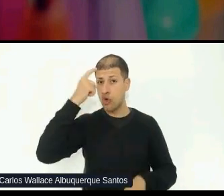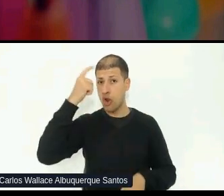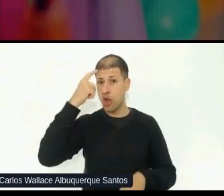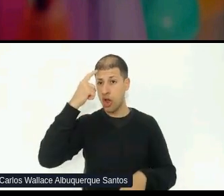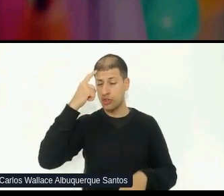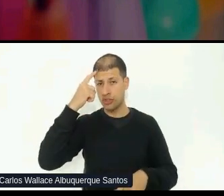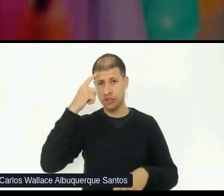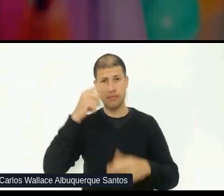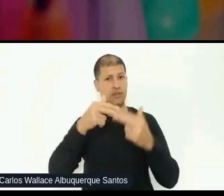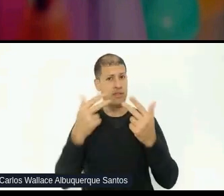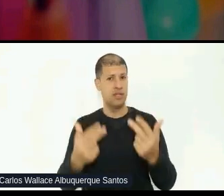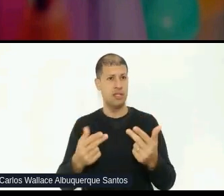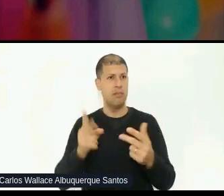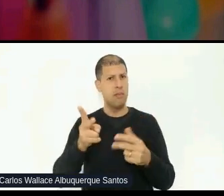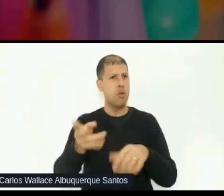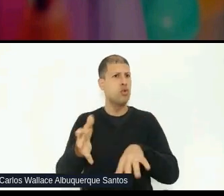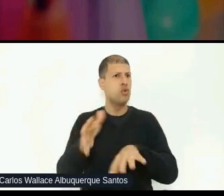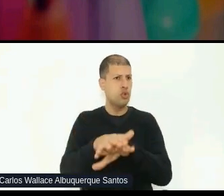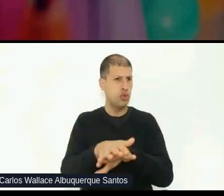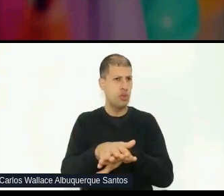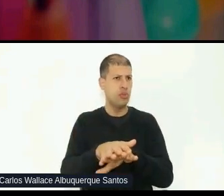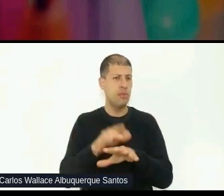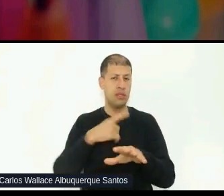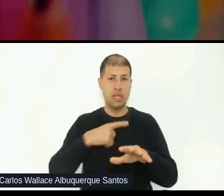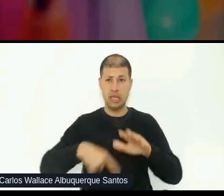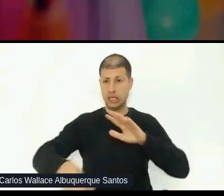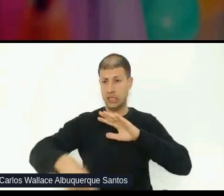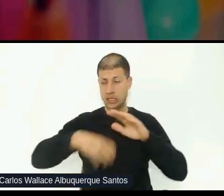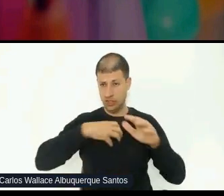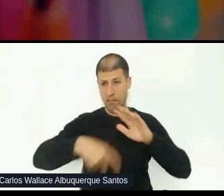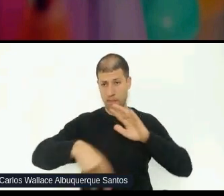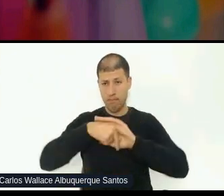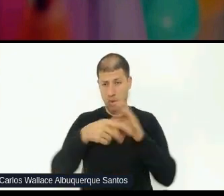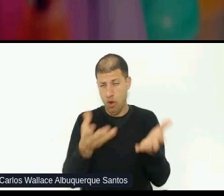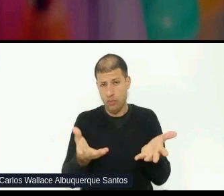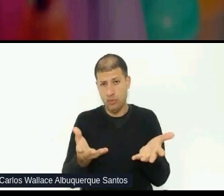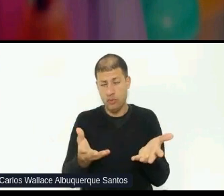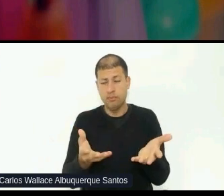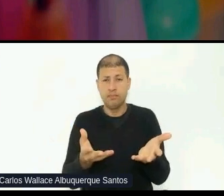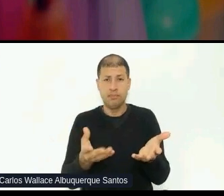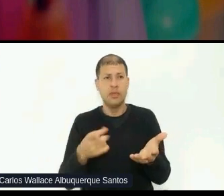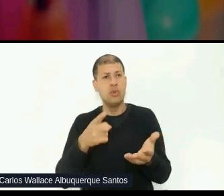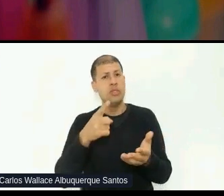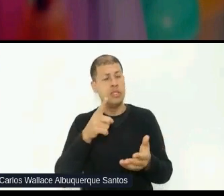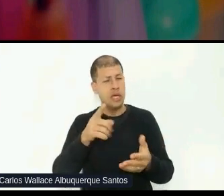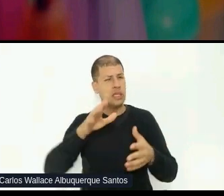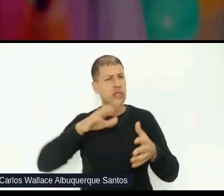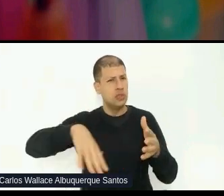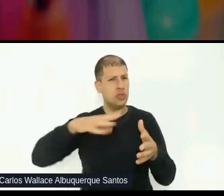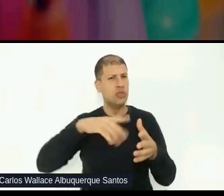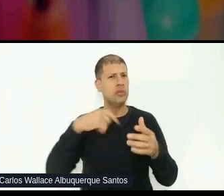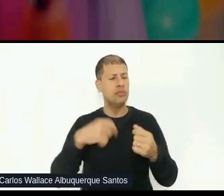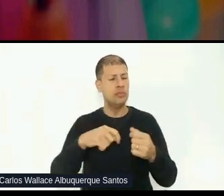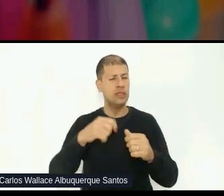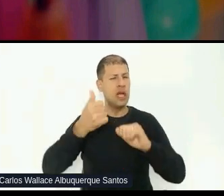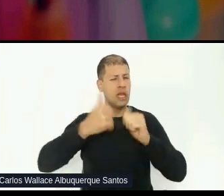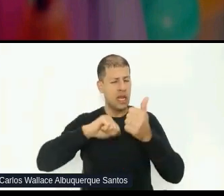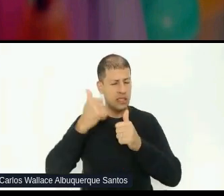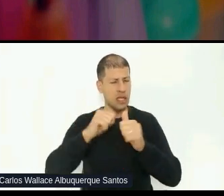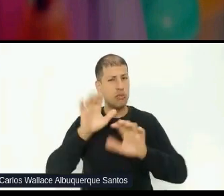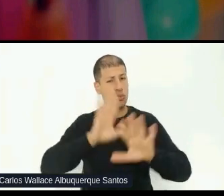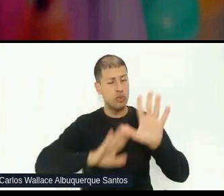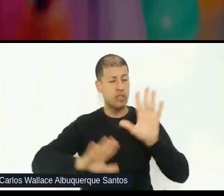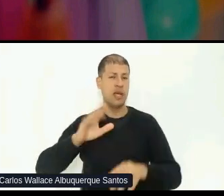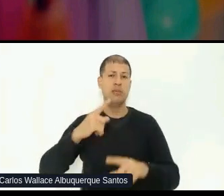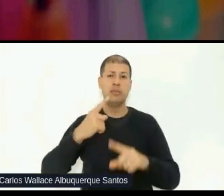coisa inclusão, eu quero ter inclusão, mas eu tenho que ter pertencimento. Tá? Então, esse tipo de cenário tem que ser analisado com bastante cuidado, porque é